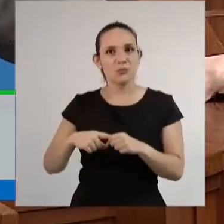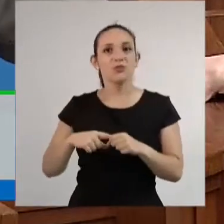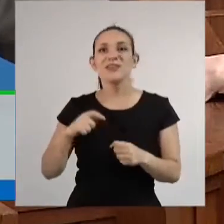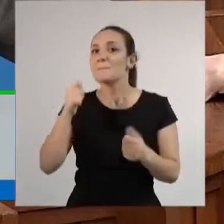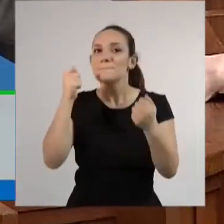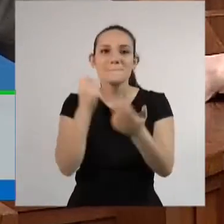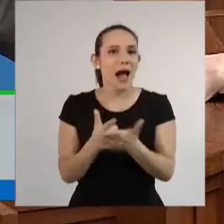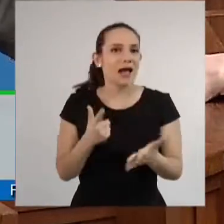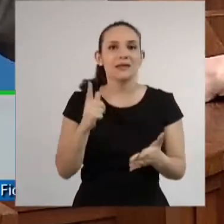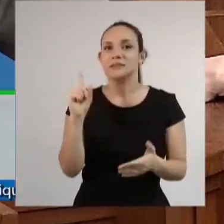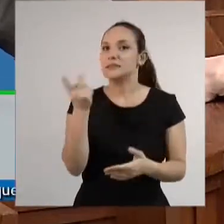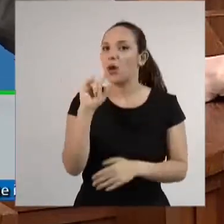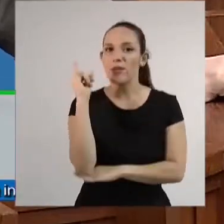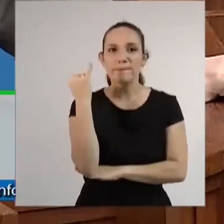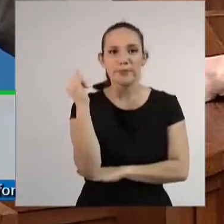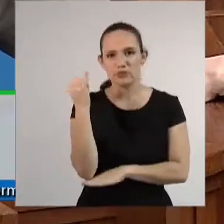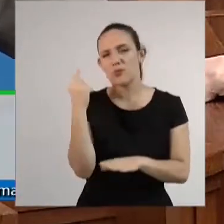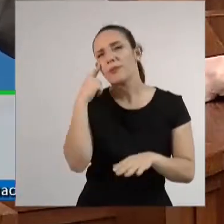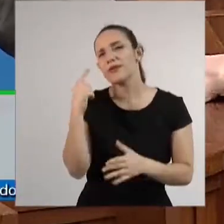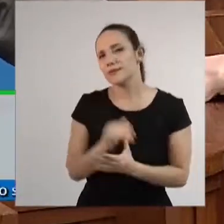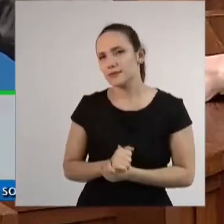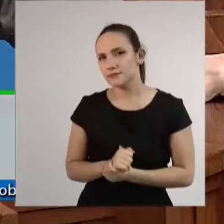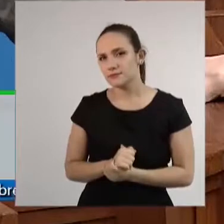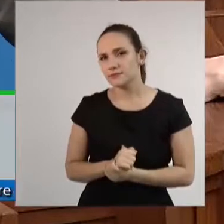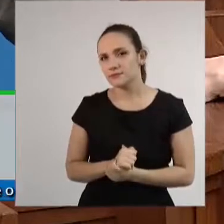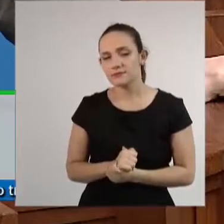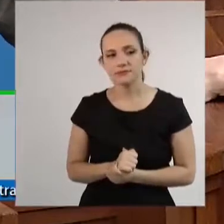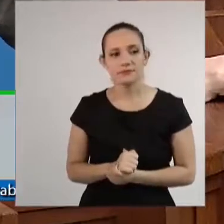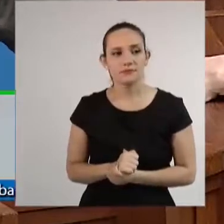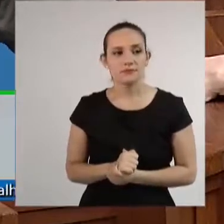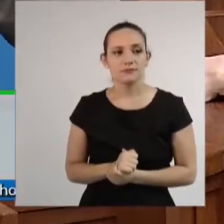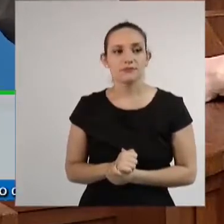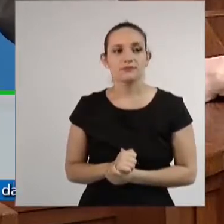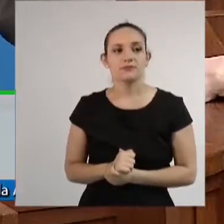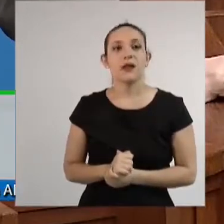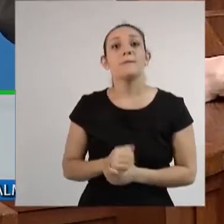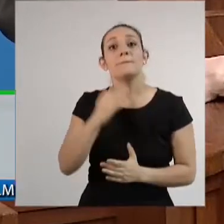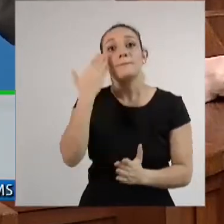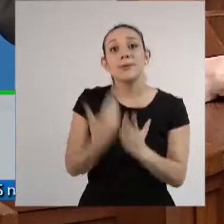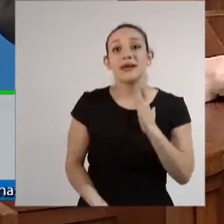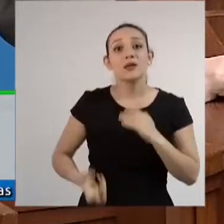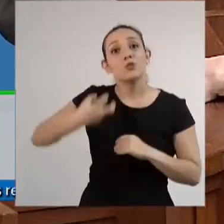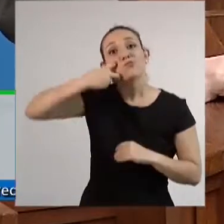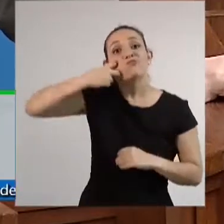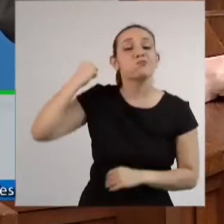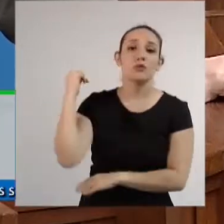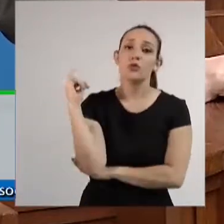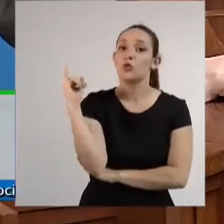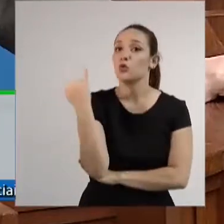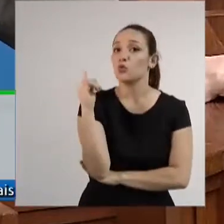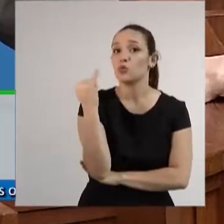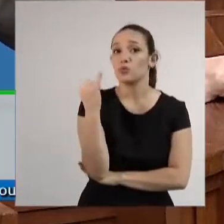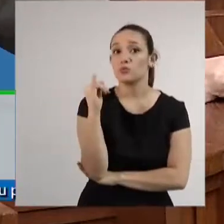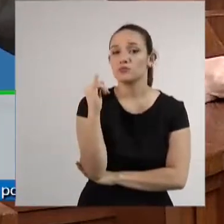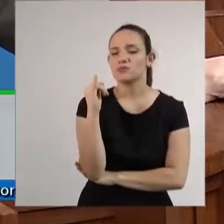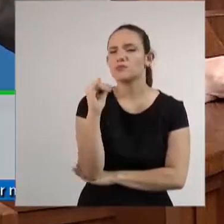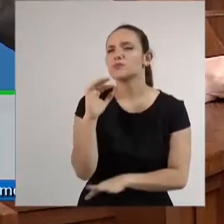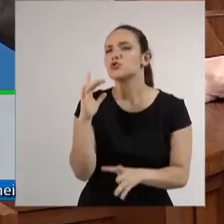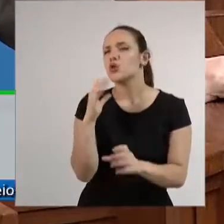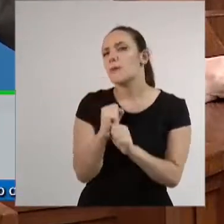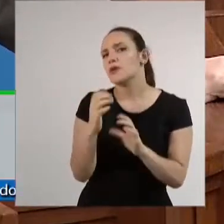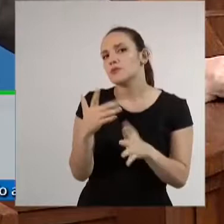nós chegamos a 2015, a renúncia fiscal só no governo federal, deputado Pedro Kemp, de